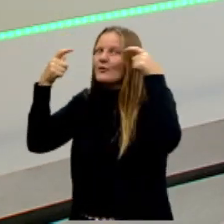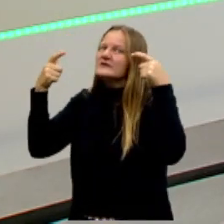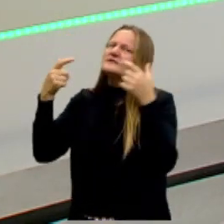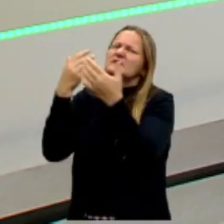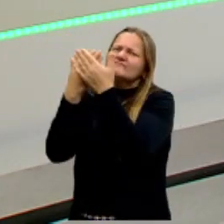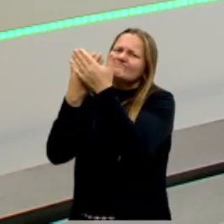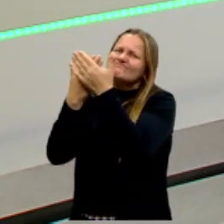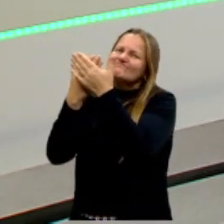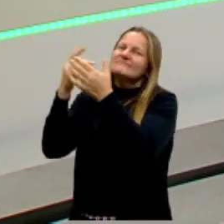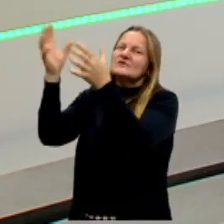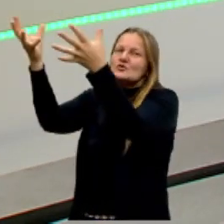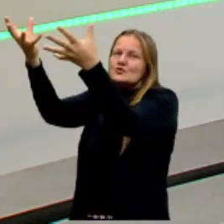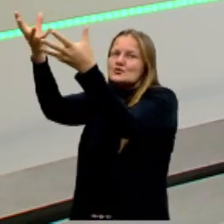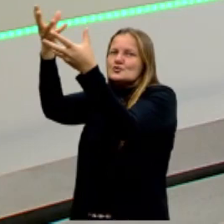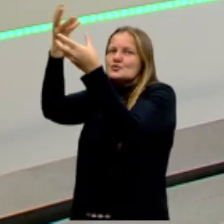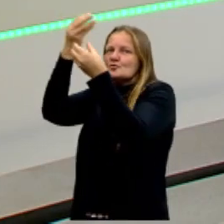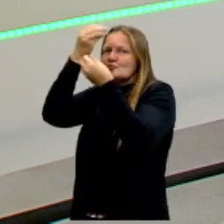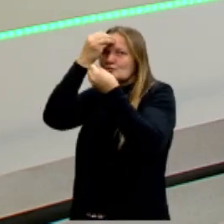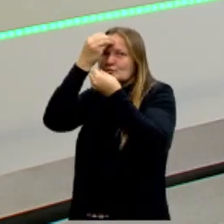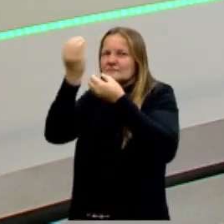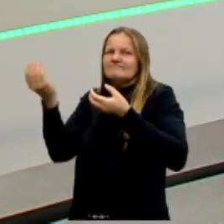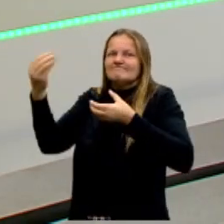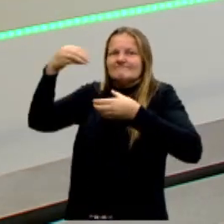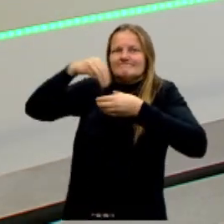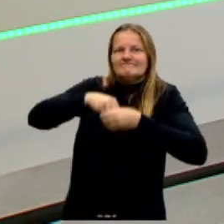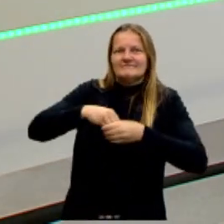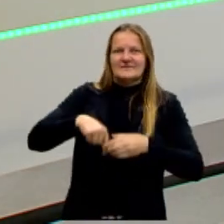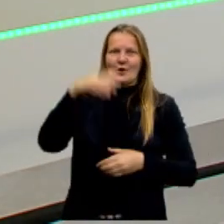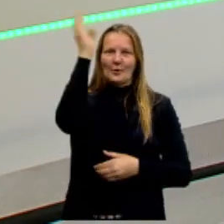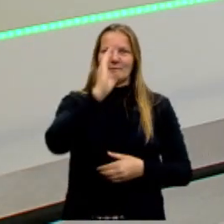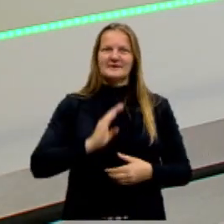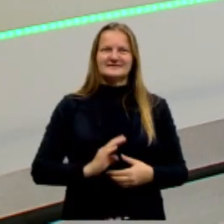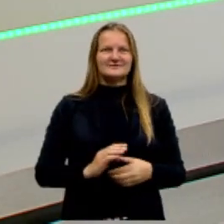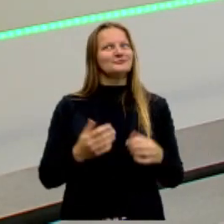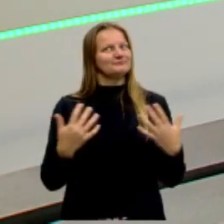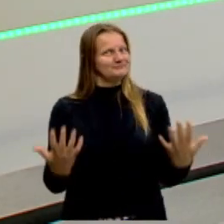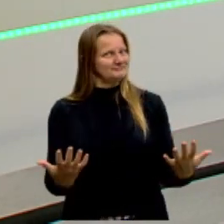estudaram.na e trouxeram para o Brasil